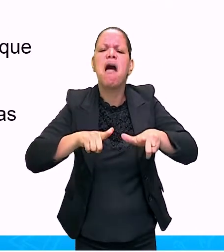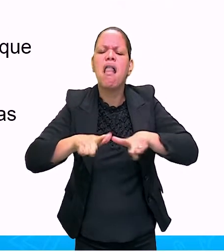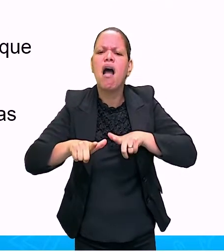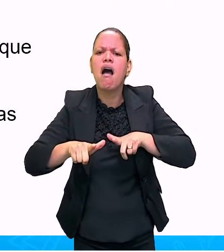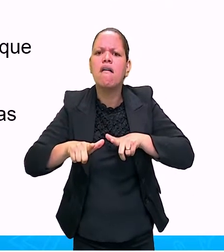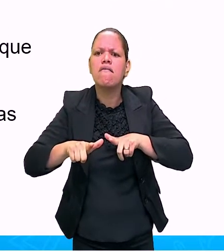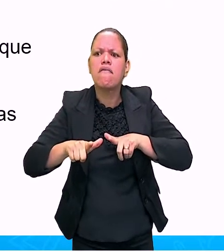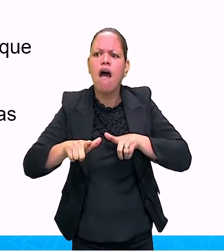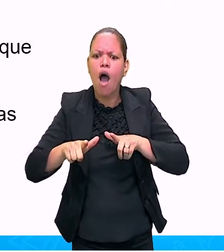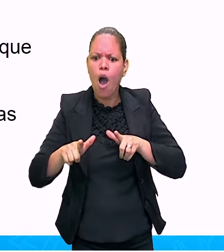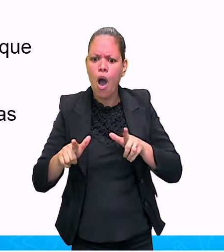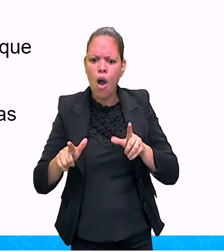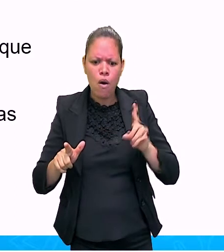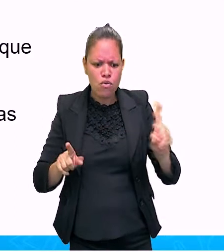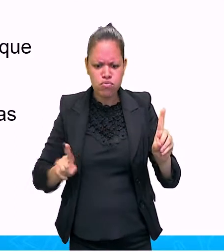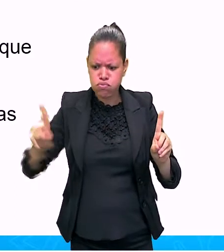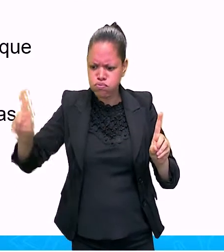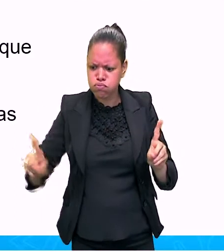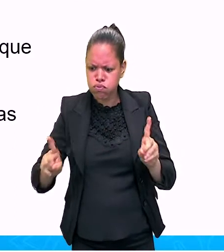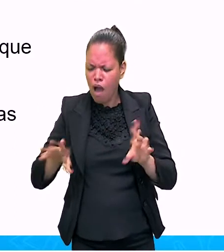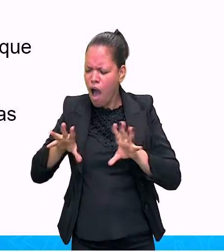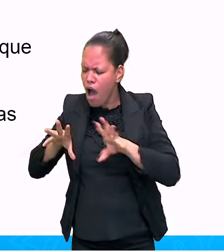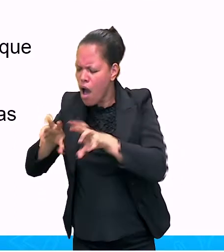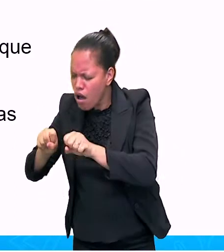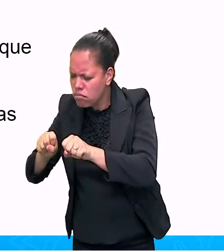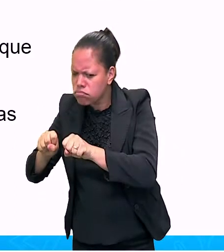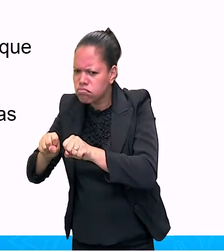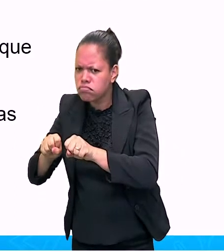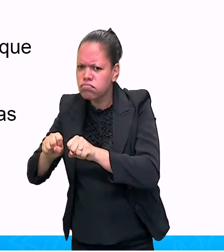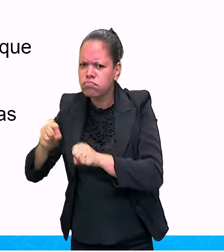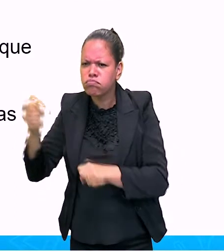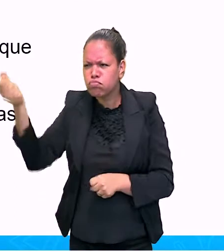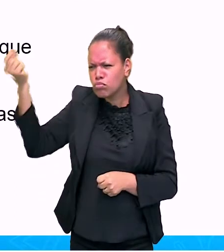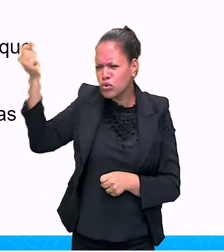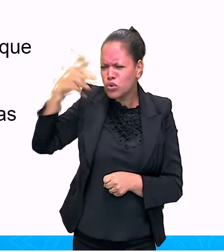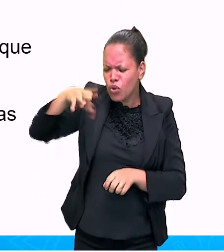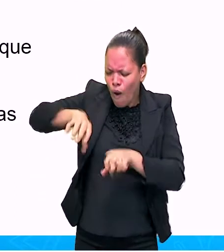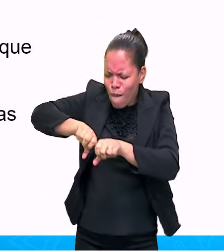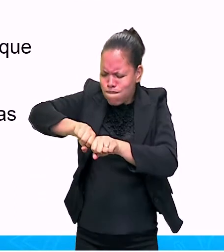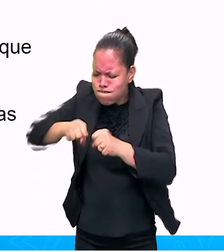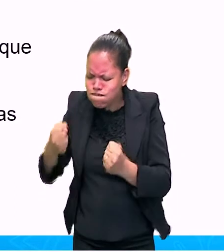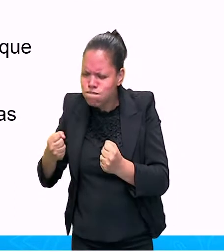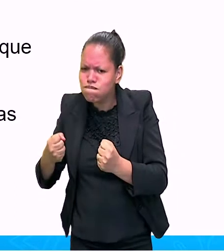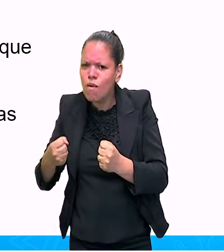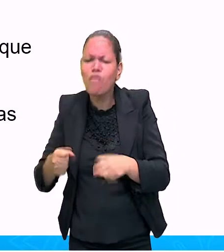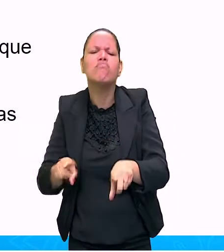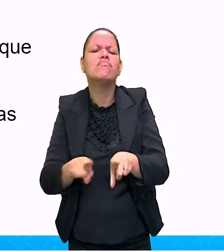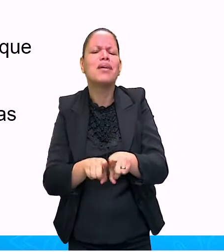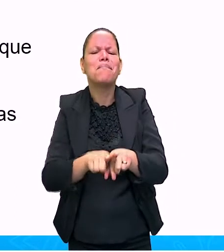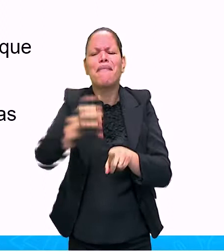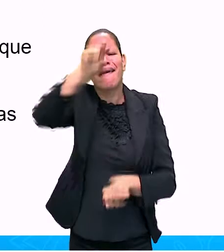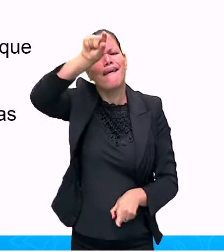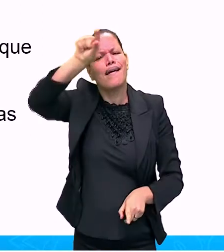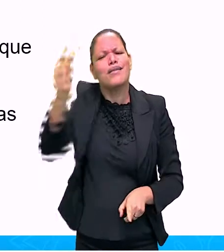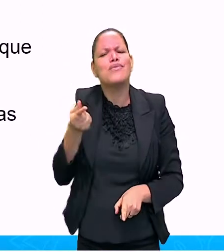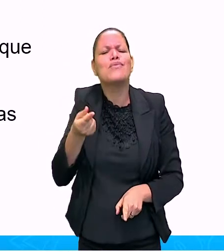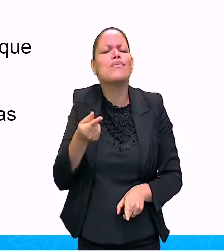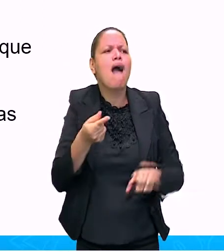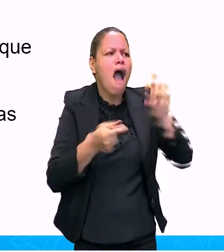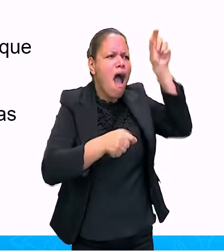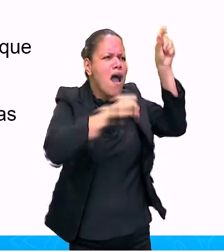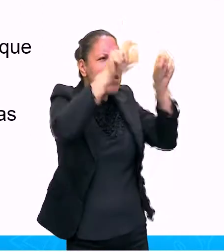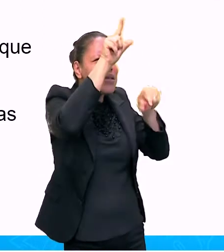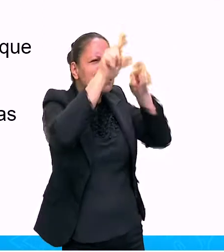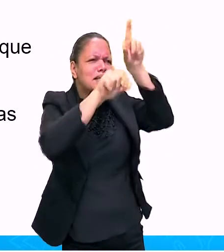Ao tocá-lo, o sol quebrou. O mesmo acontecendo com a lua e as estrelas. E